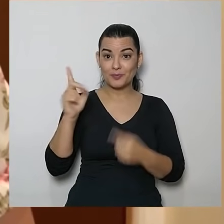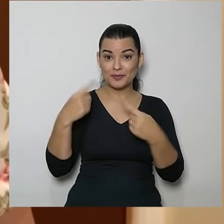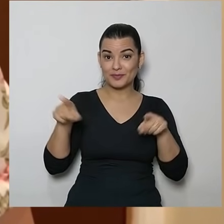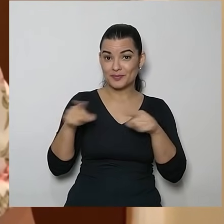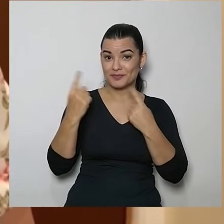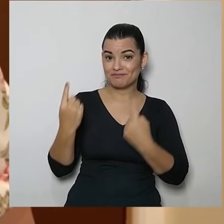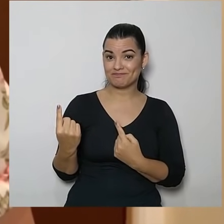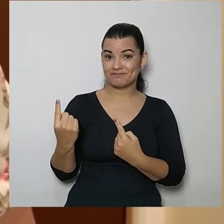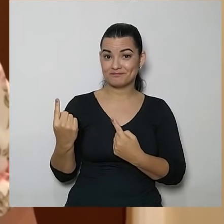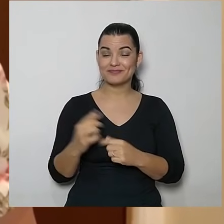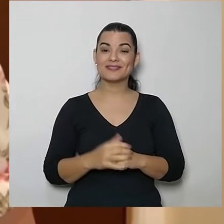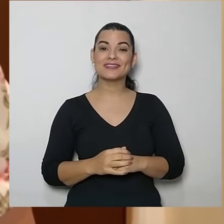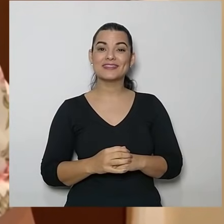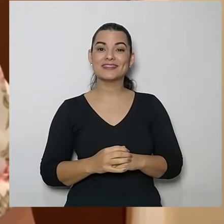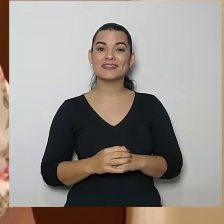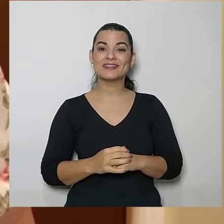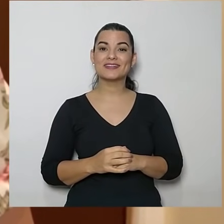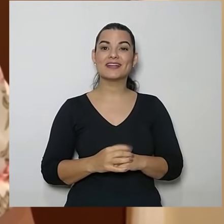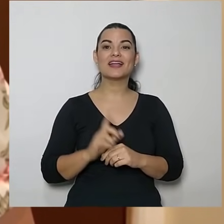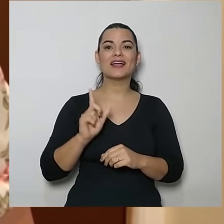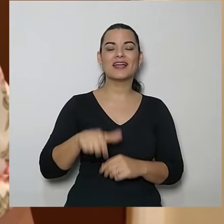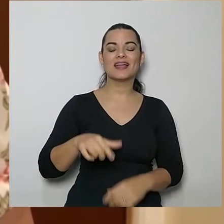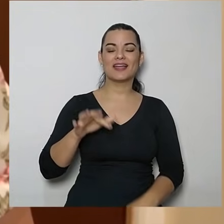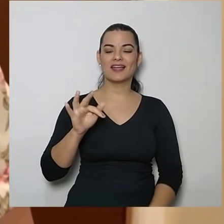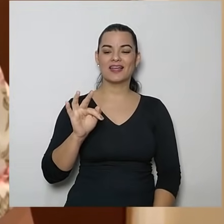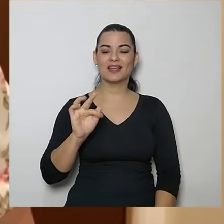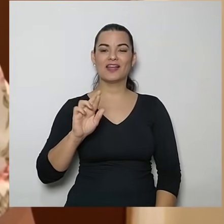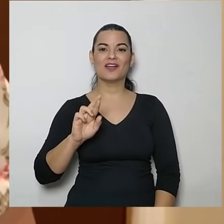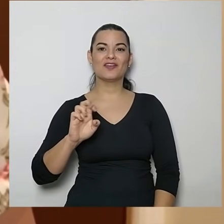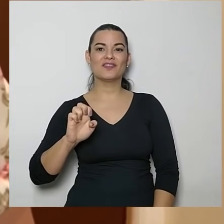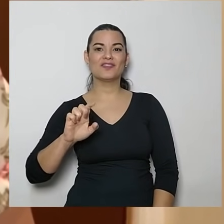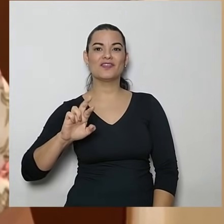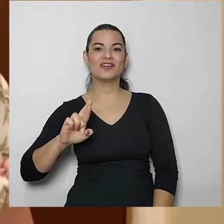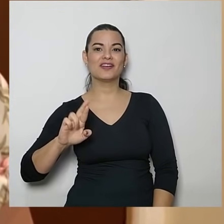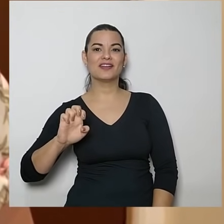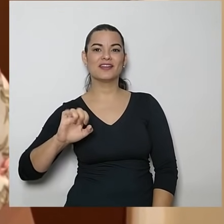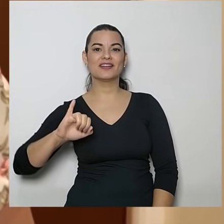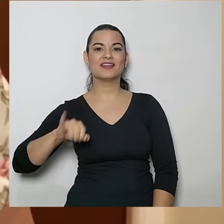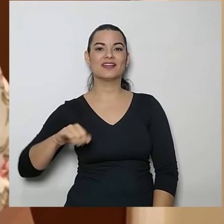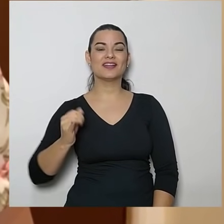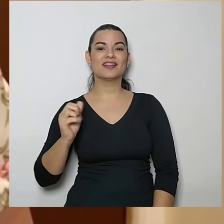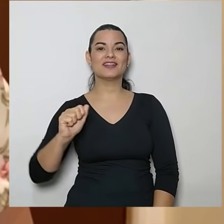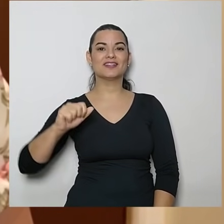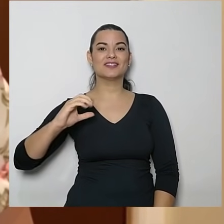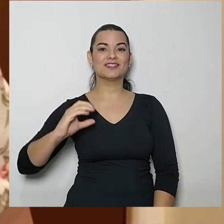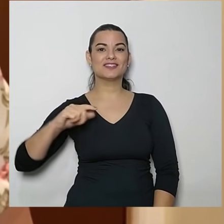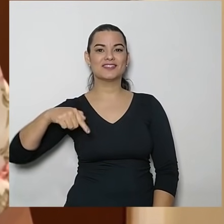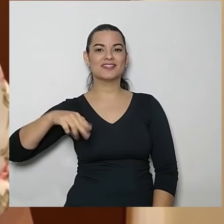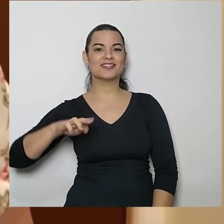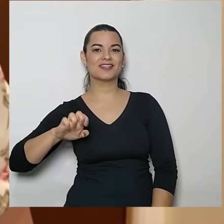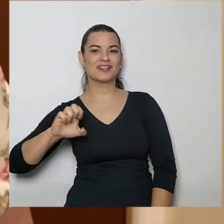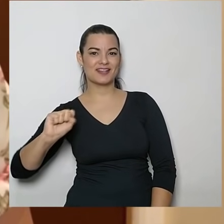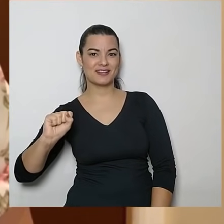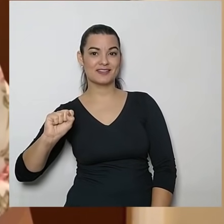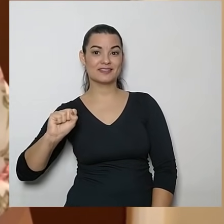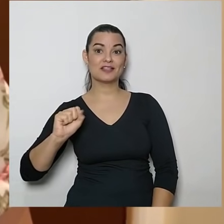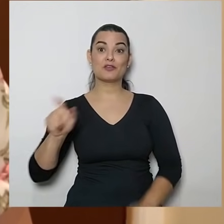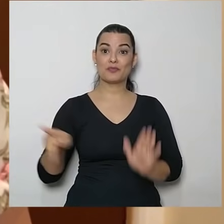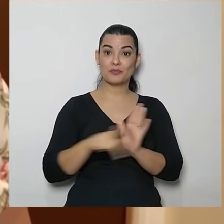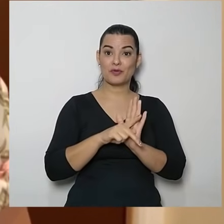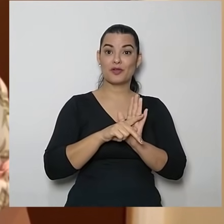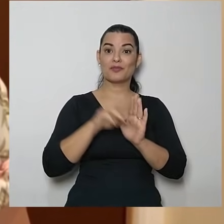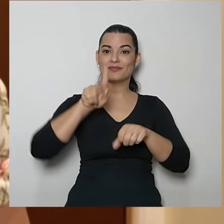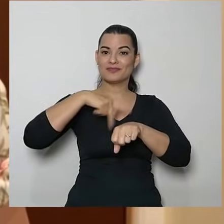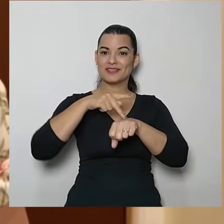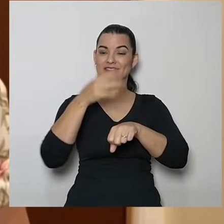que tocou? É a música Frère Jacques, que é uma música francesa, também conhecida no Brasil